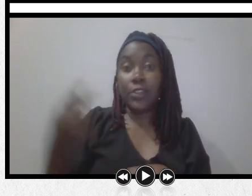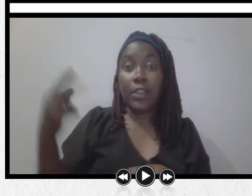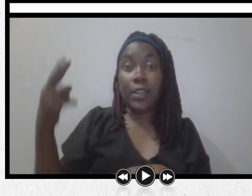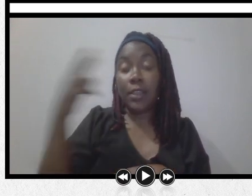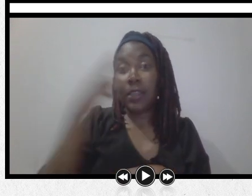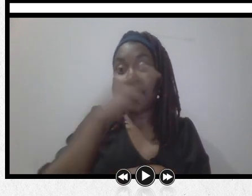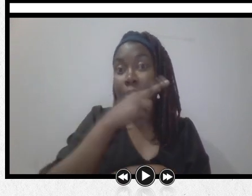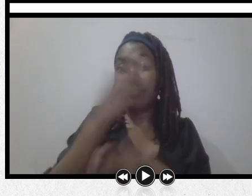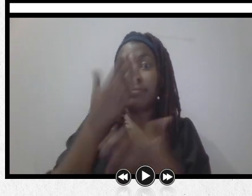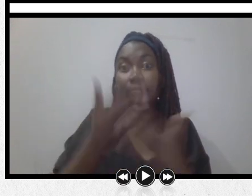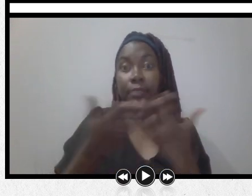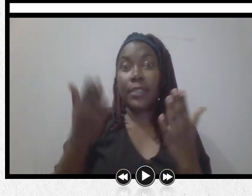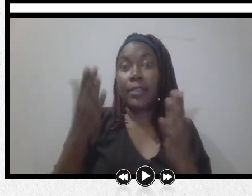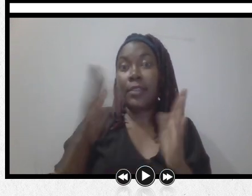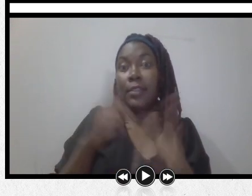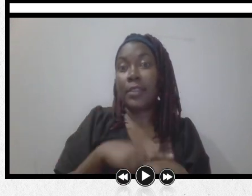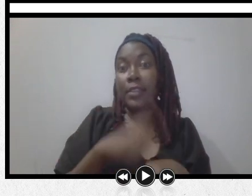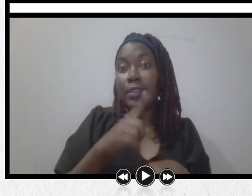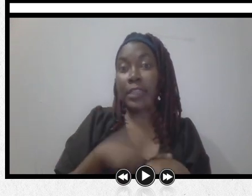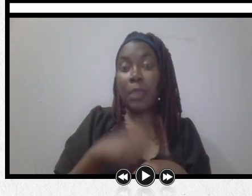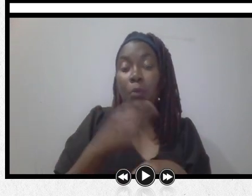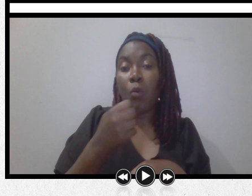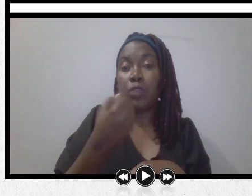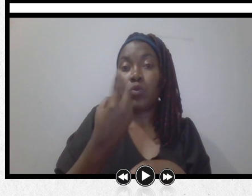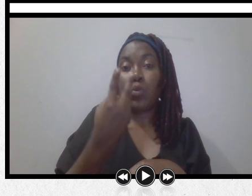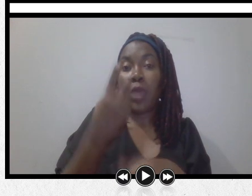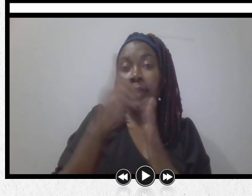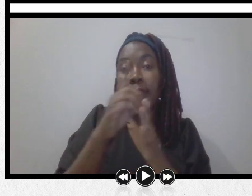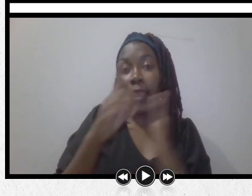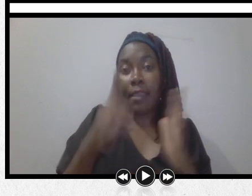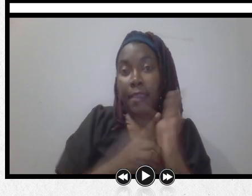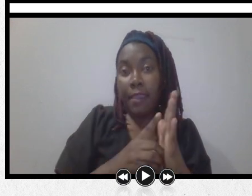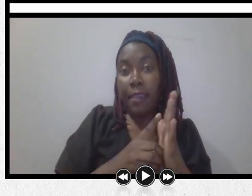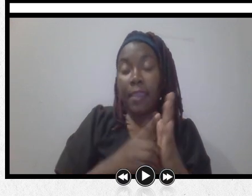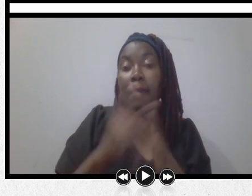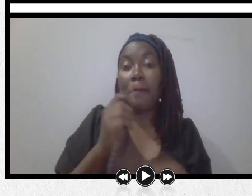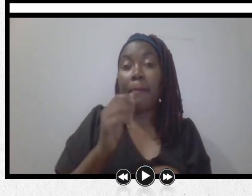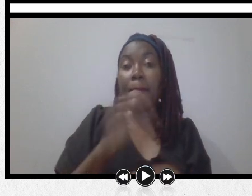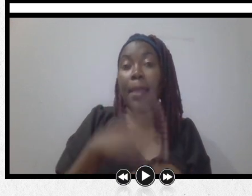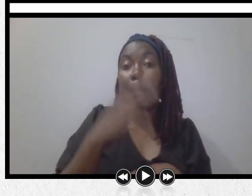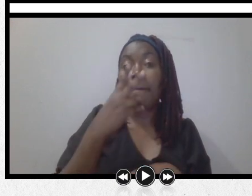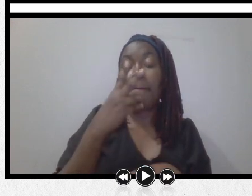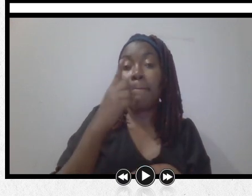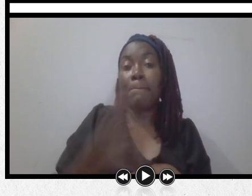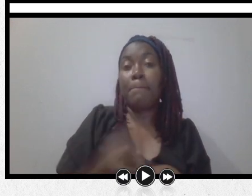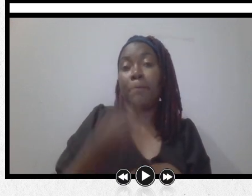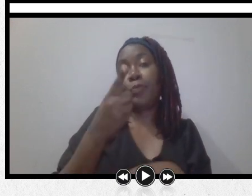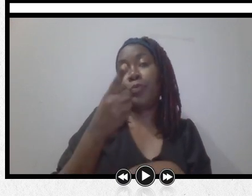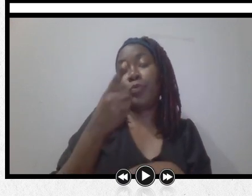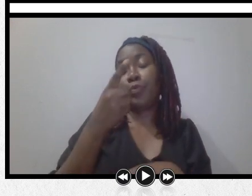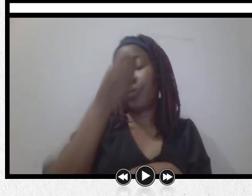de tempo, né? Quase 2 décadas aí trilhadas pela lei, e nós temos mais de 1.000 municípios que ainda não têm